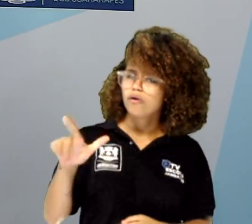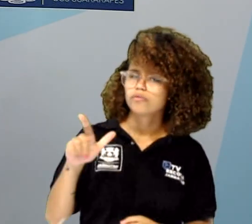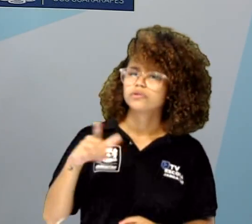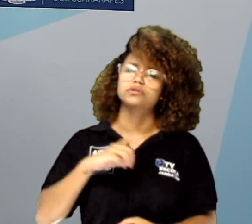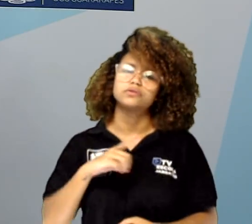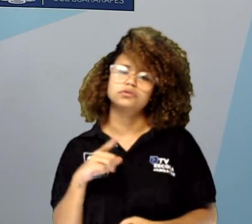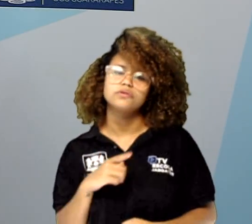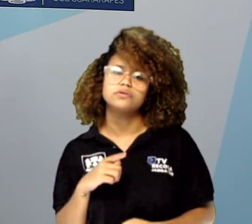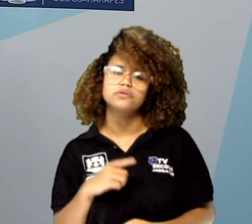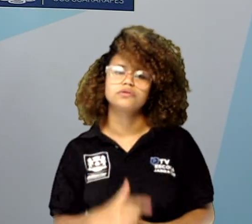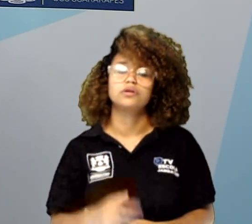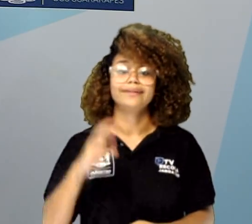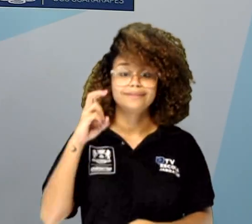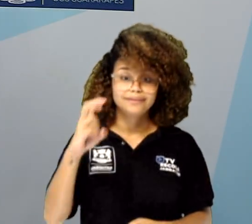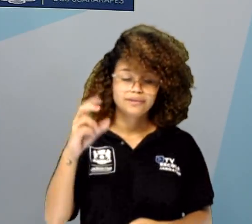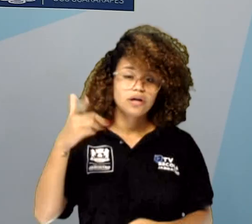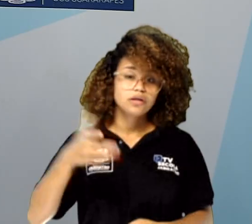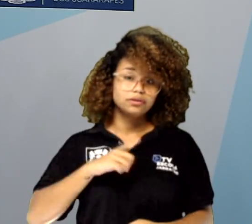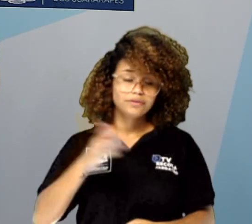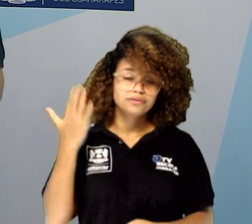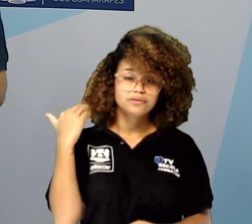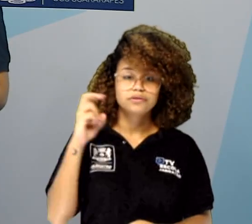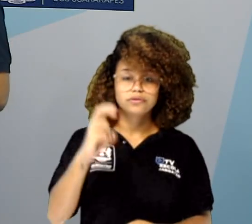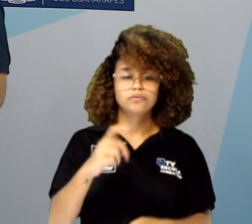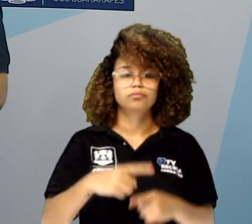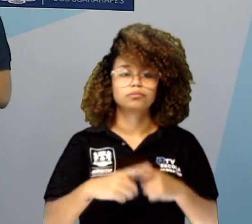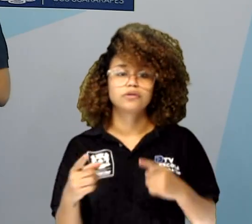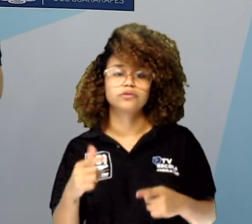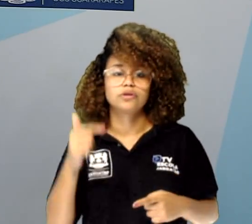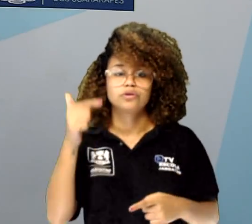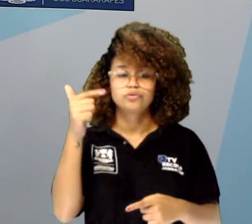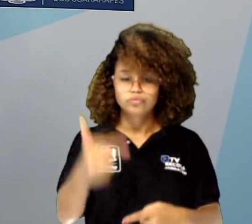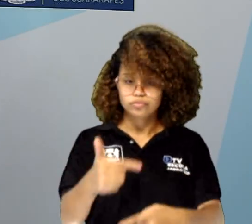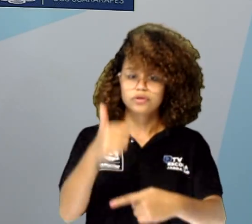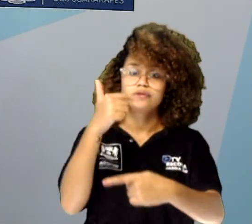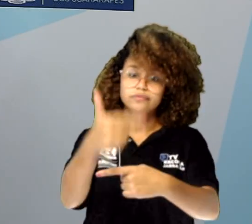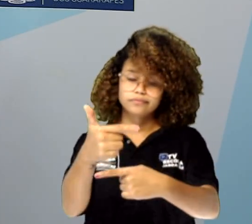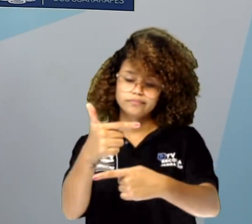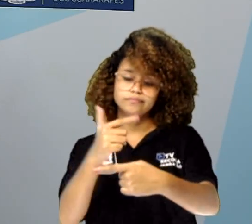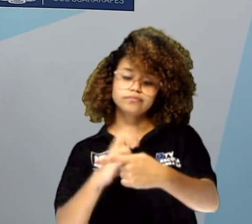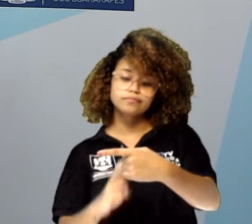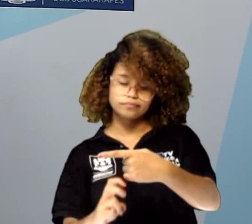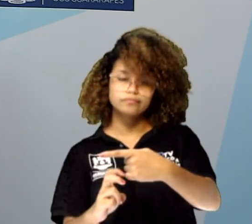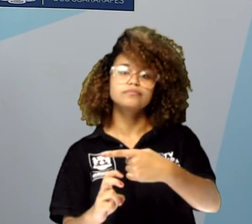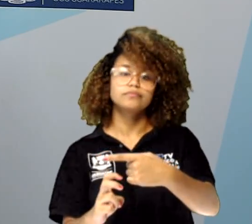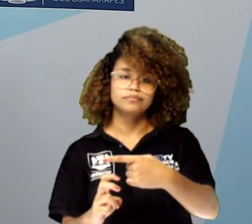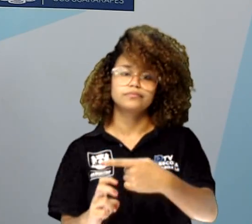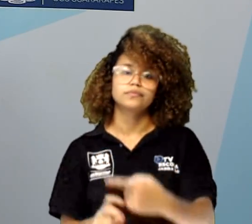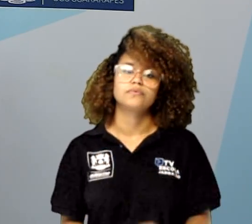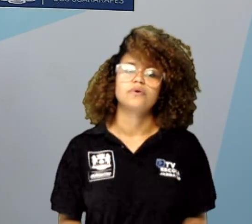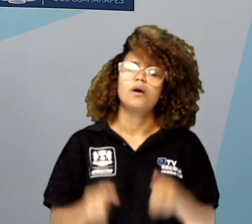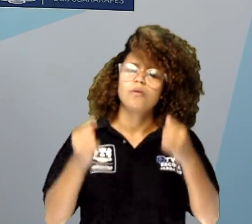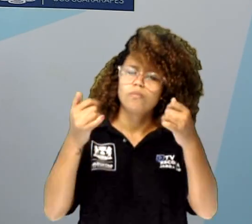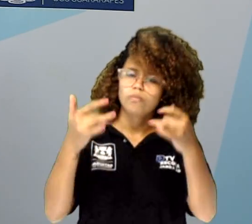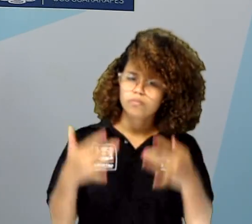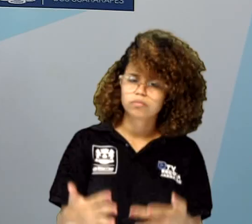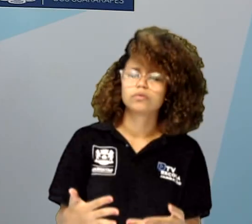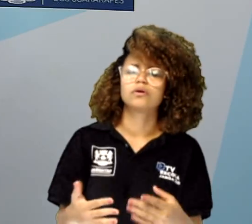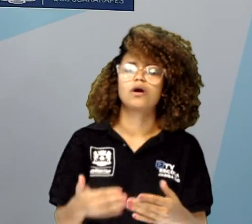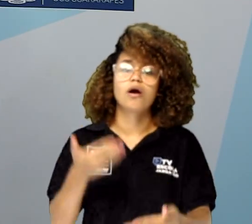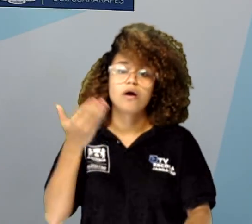gente tinha 5 partes e 2 estão carregadas. Aí a gente começa a expressar essa